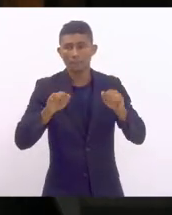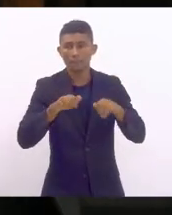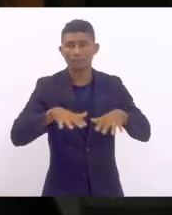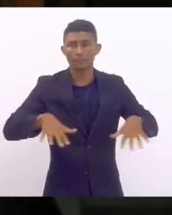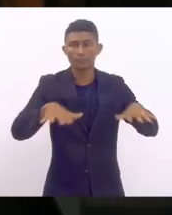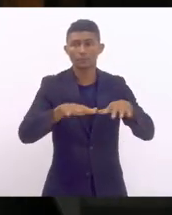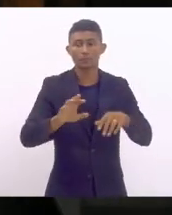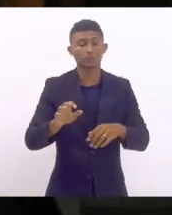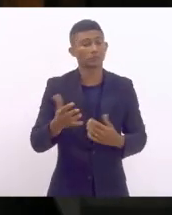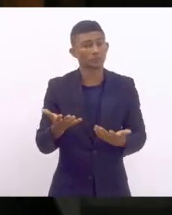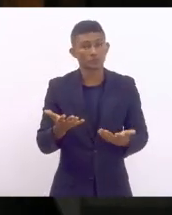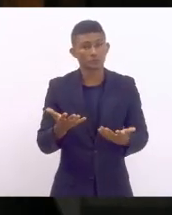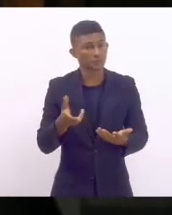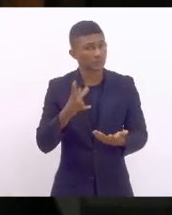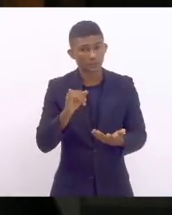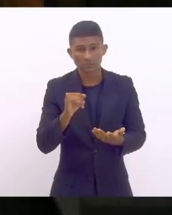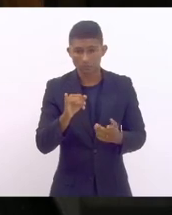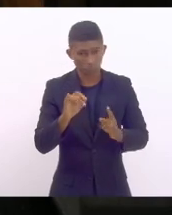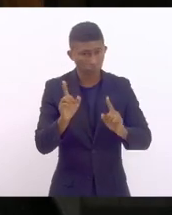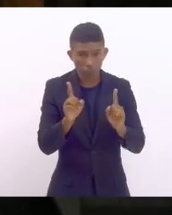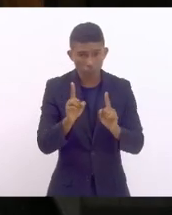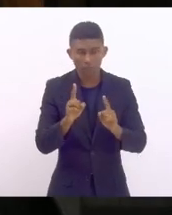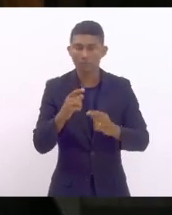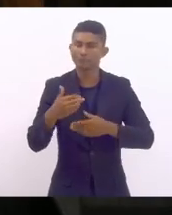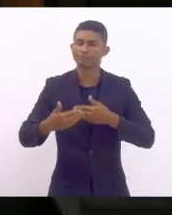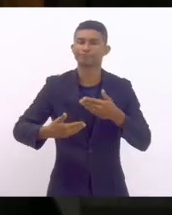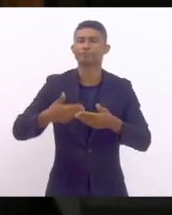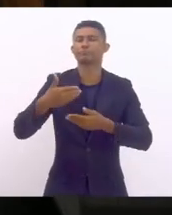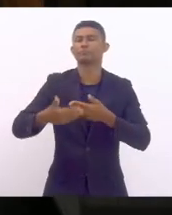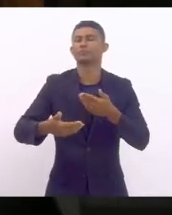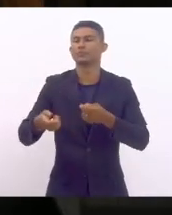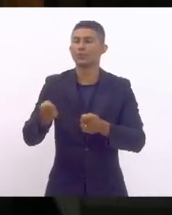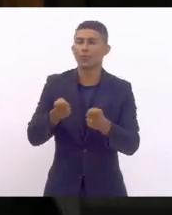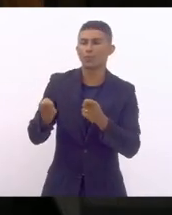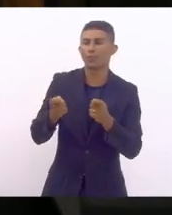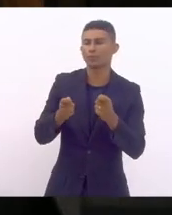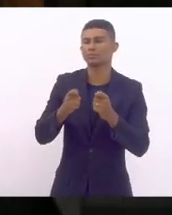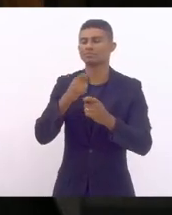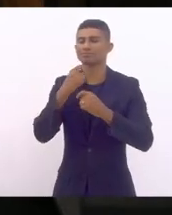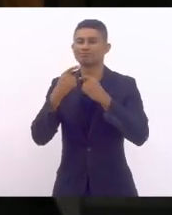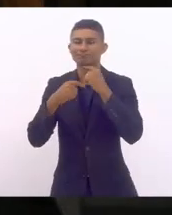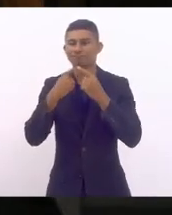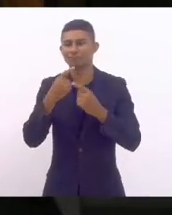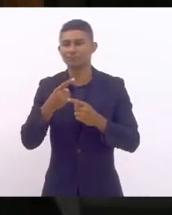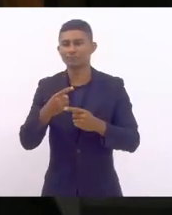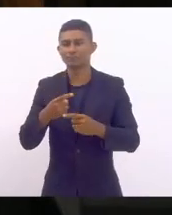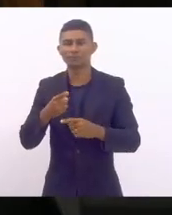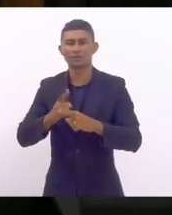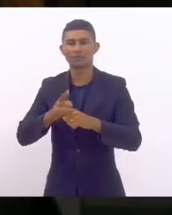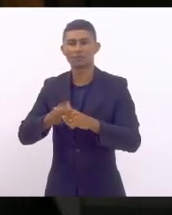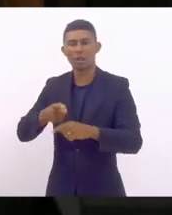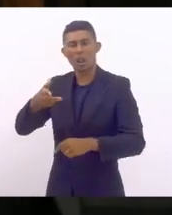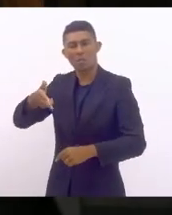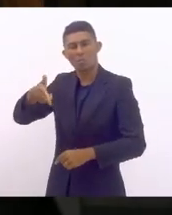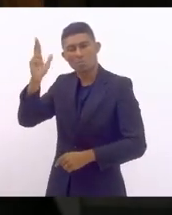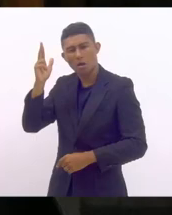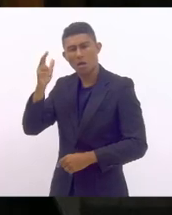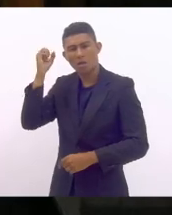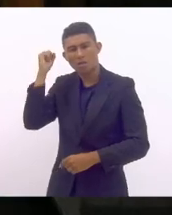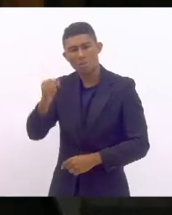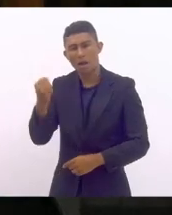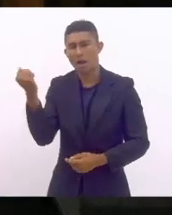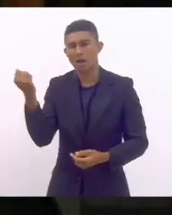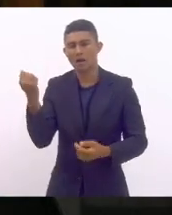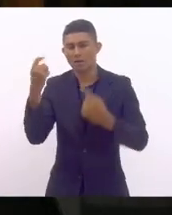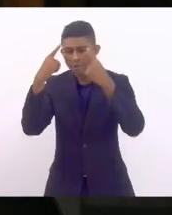vamos para uma Situação de total descontrole onde assassinatos violências